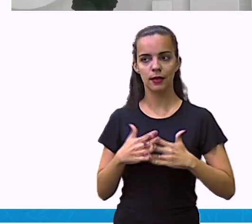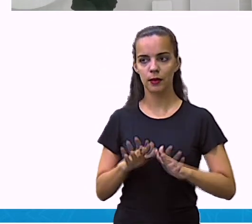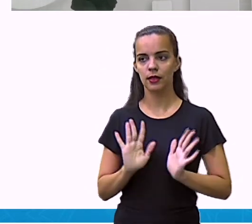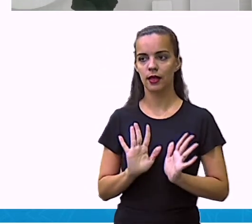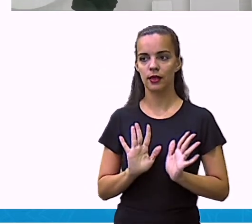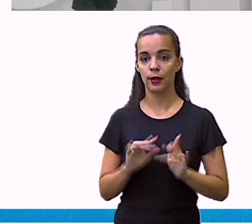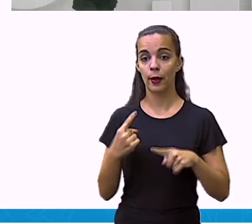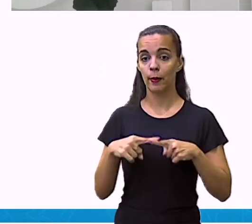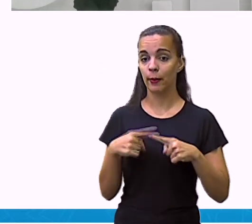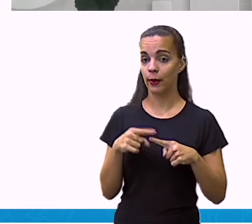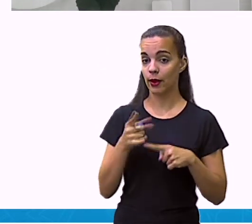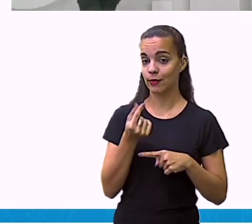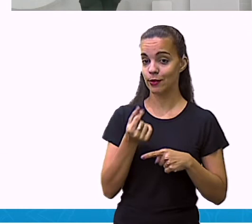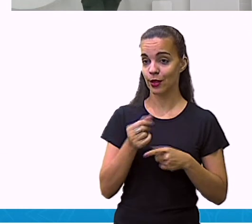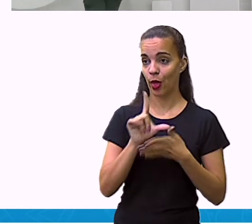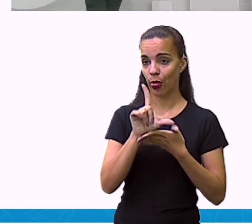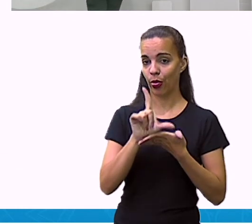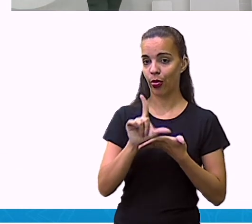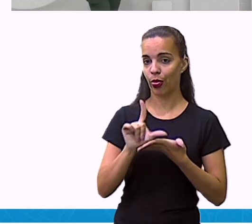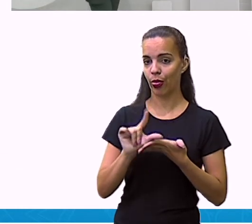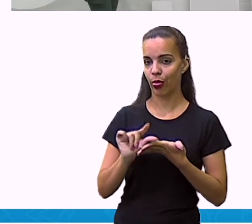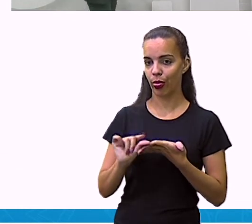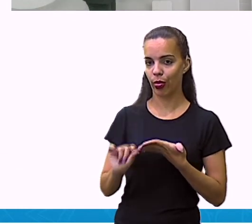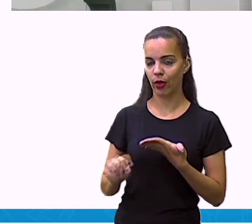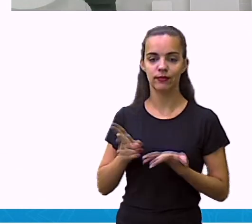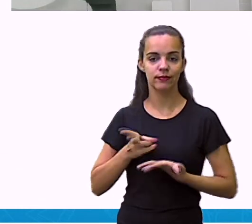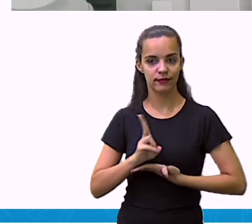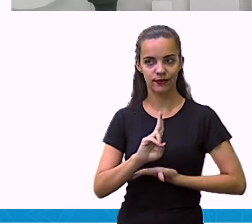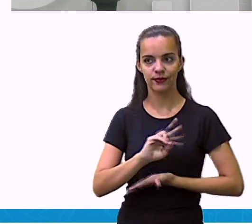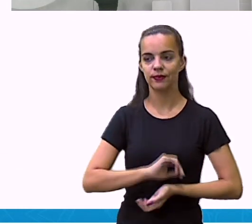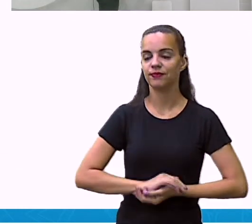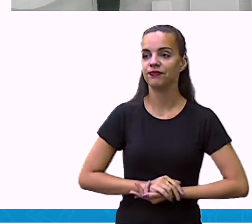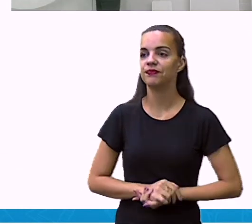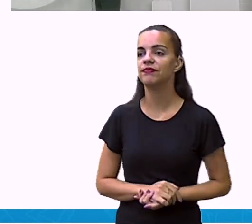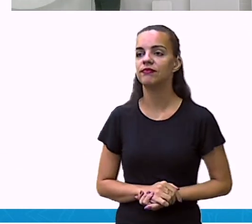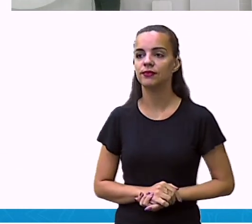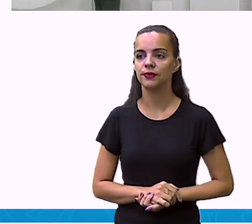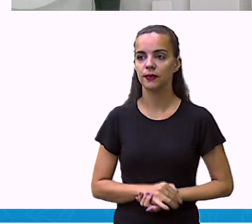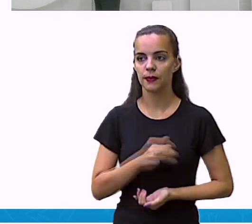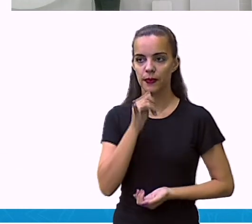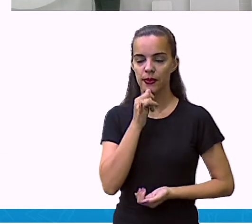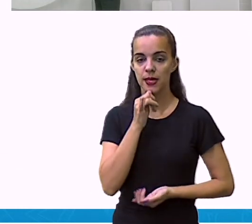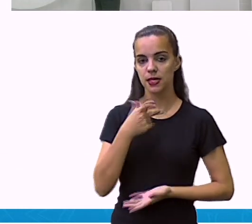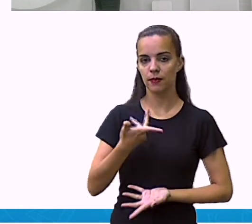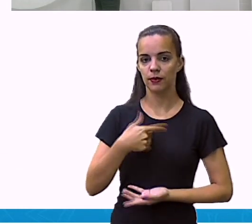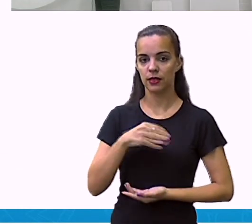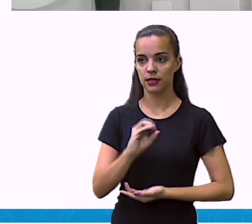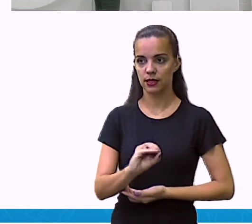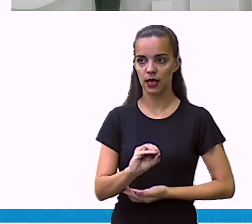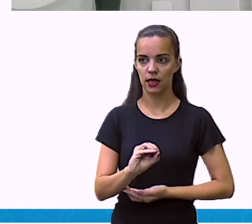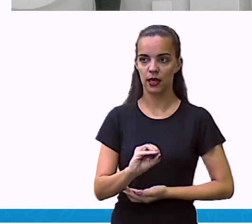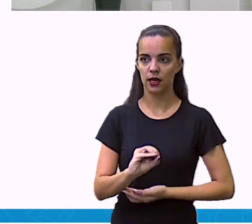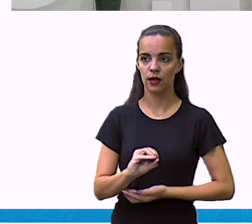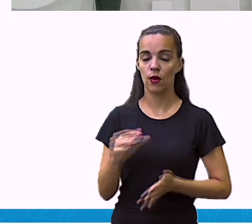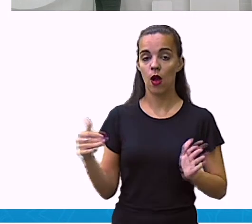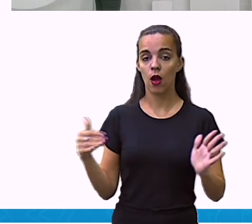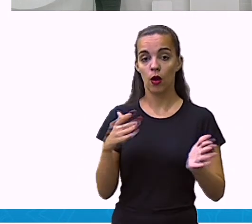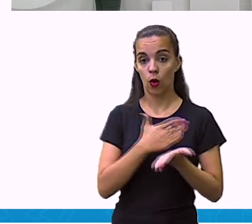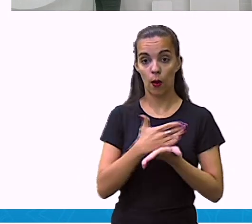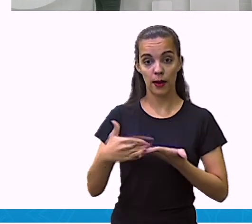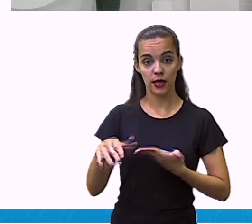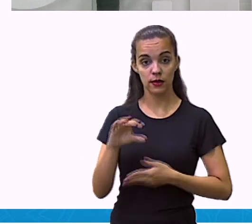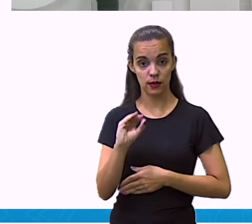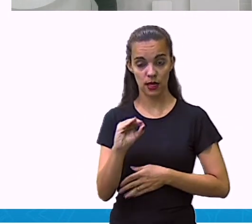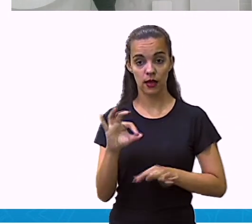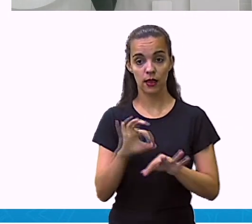vai diminuindo. Lembraram? Então, no primeiro aqui, olha, começo com o 0 e termino com o